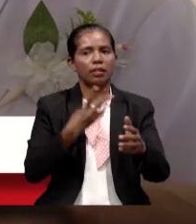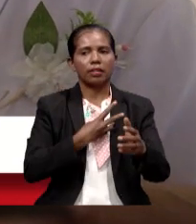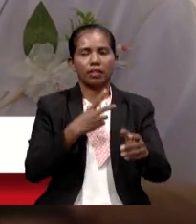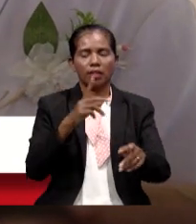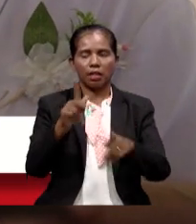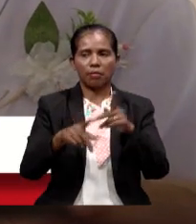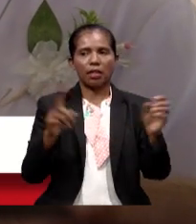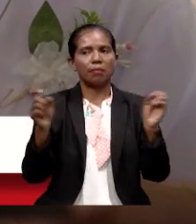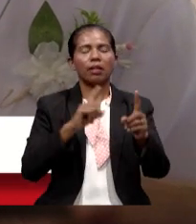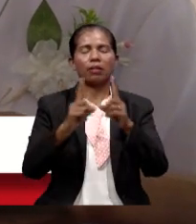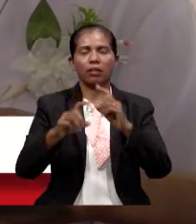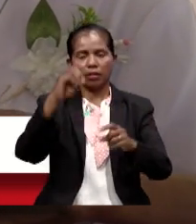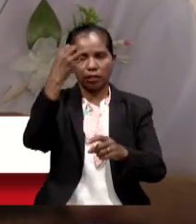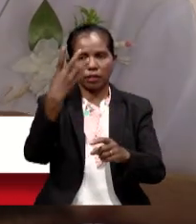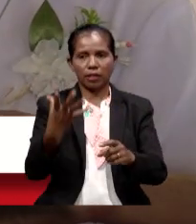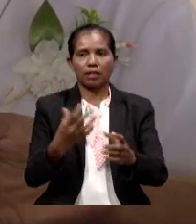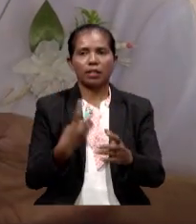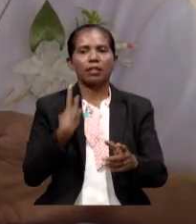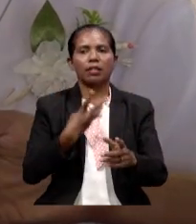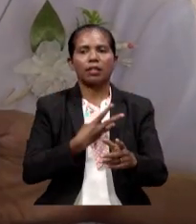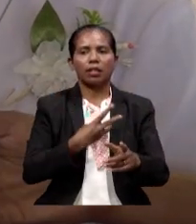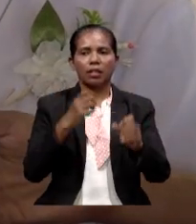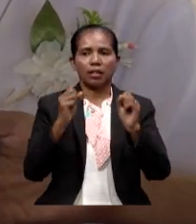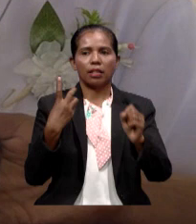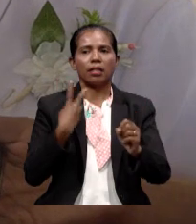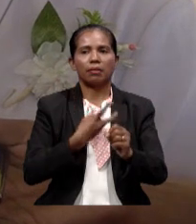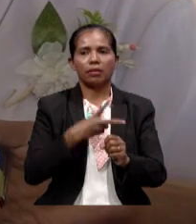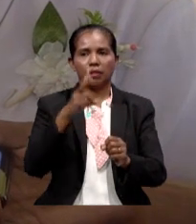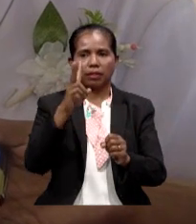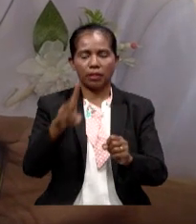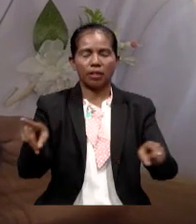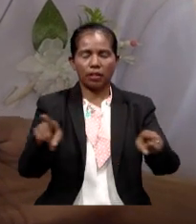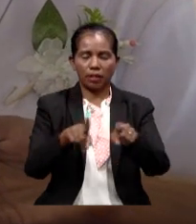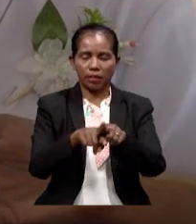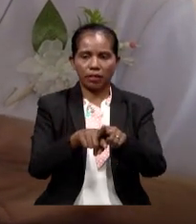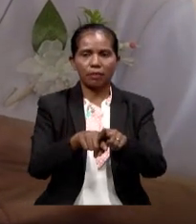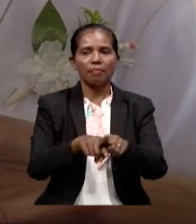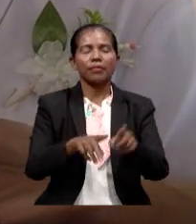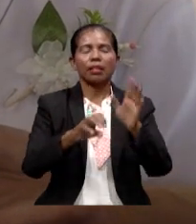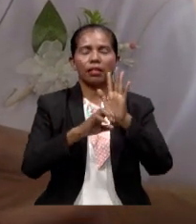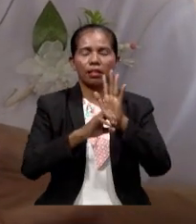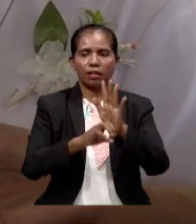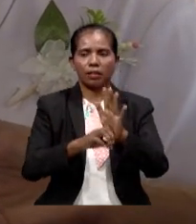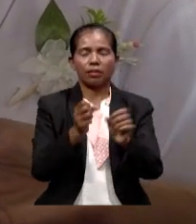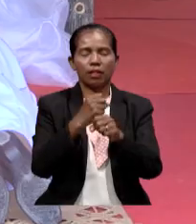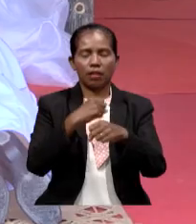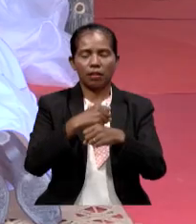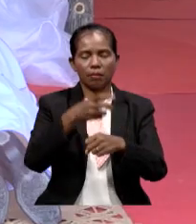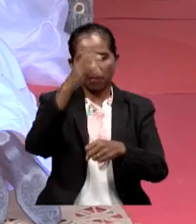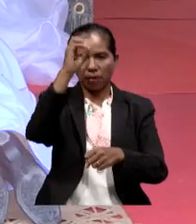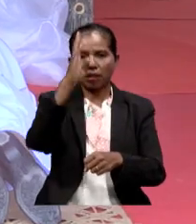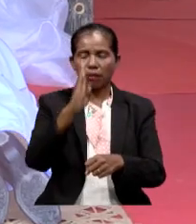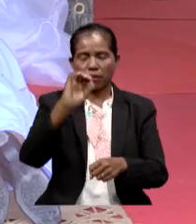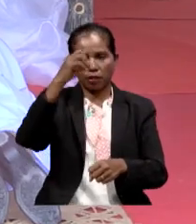o graça ne, so itaema hasa amina indra sa instrumento ida, kodi halau maroma kine graça. Nema amina